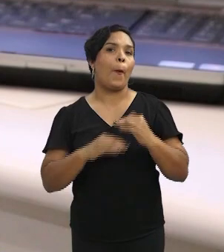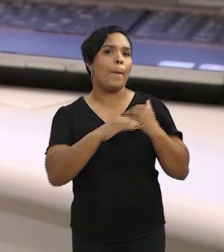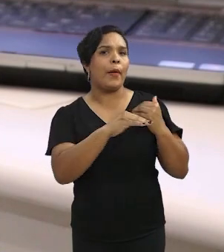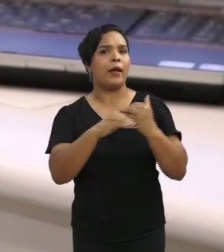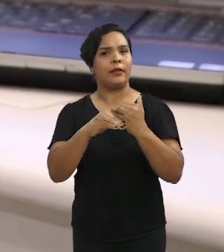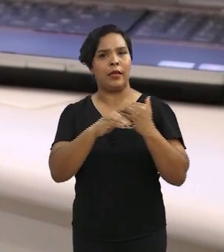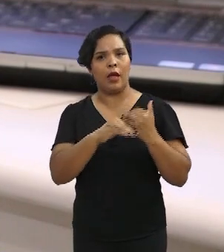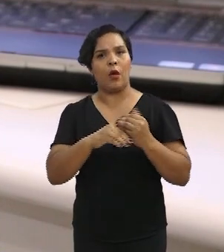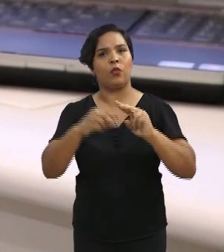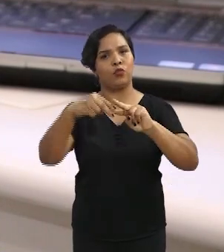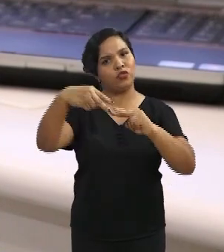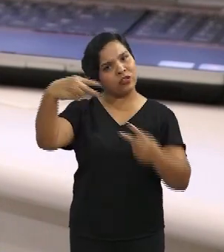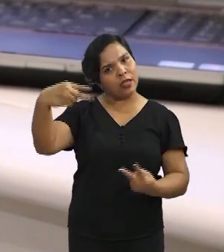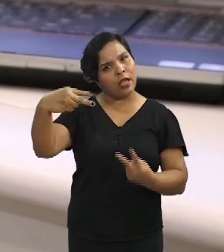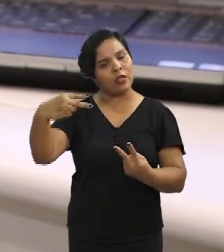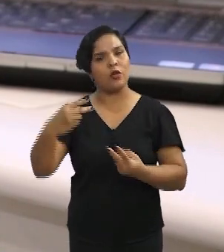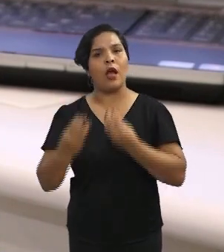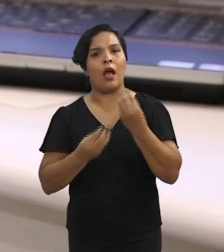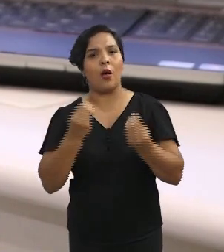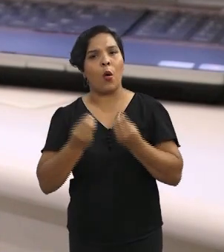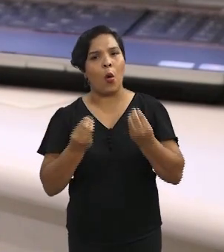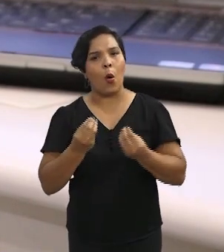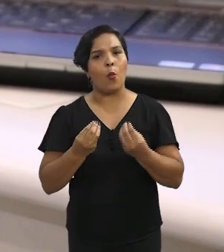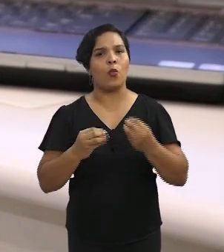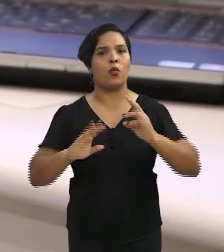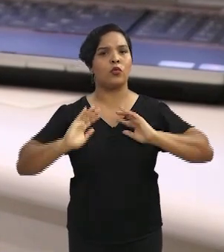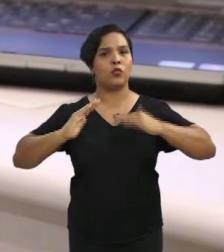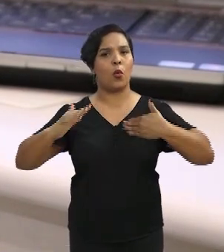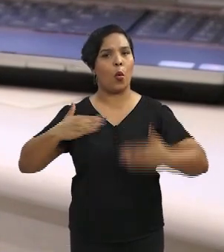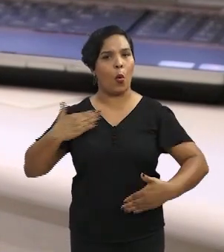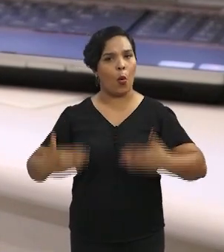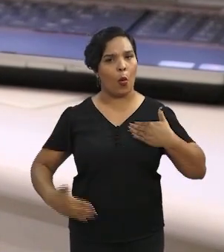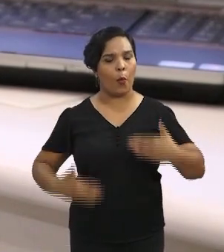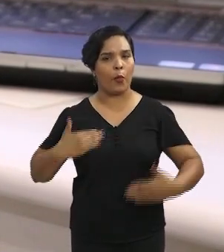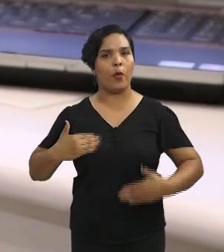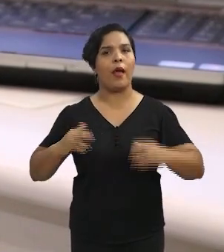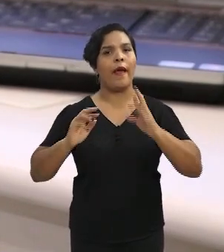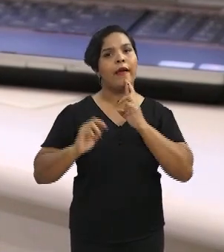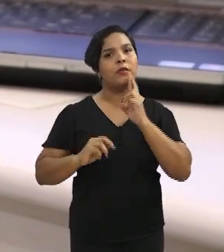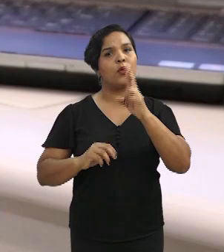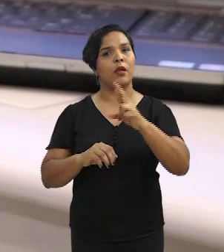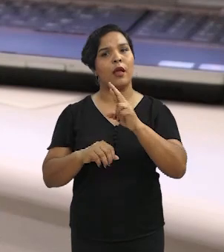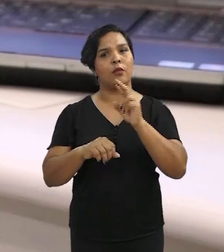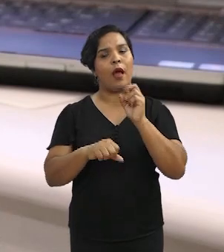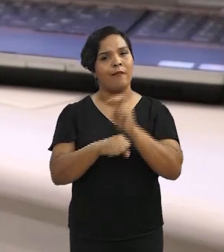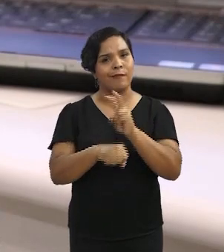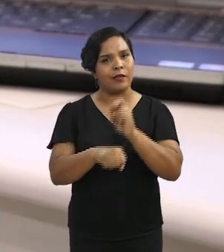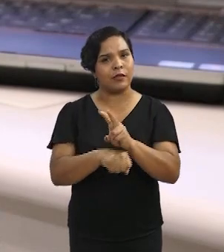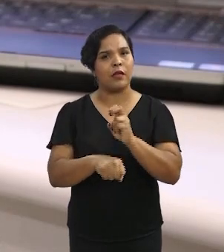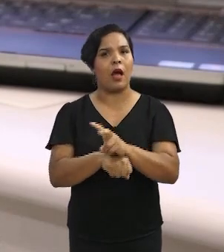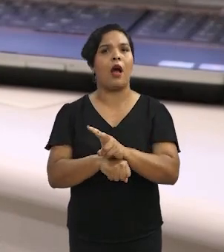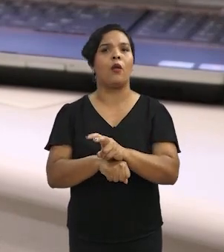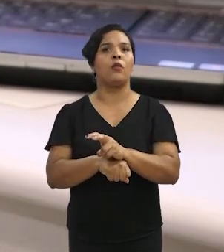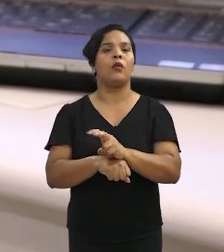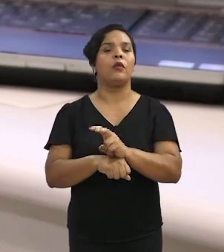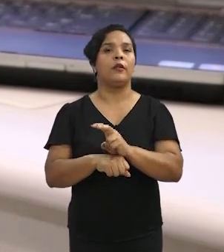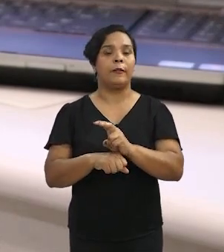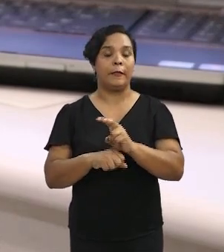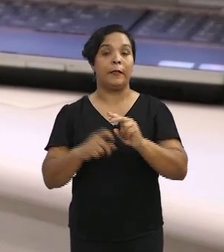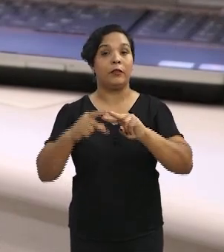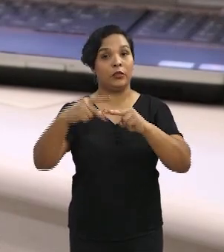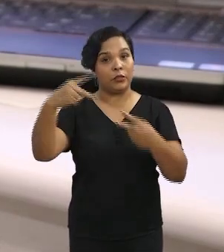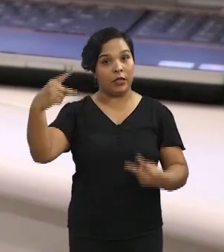padrão de expressão dos genes, né, a forma como o nosso corpo está respondendo a essa infecção viral, através da